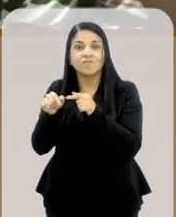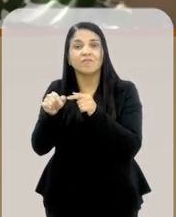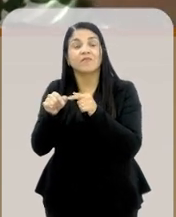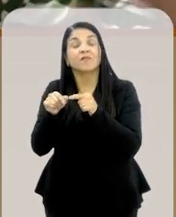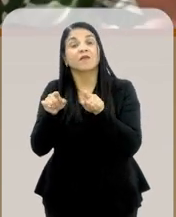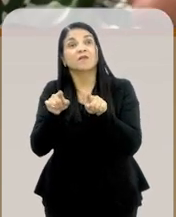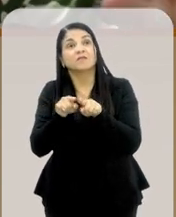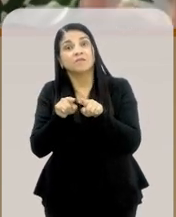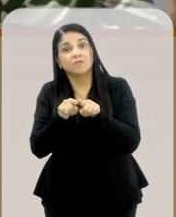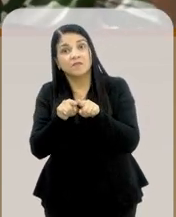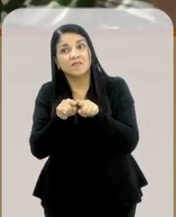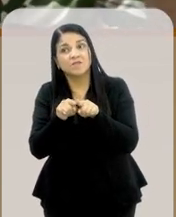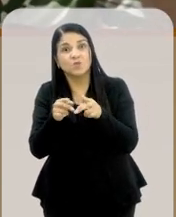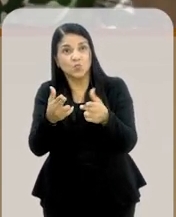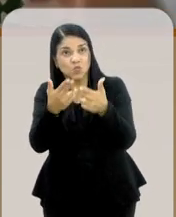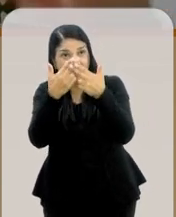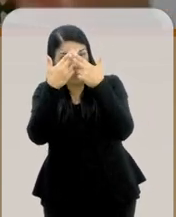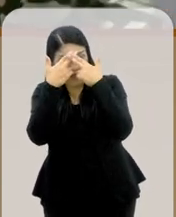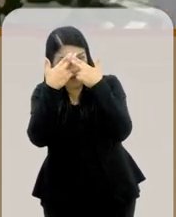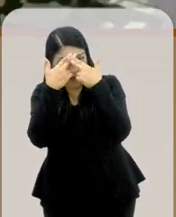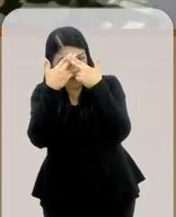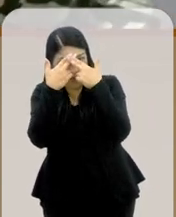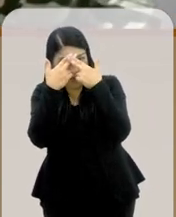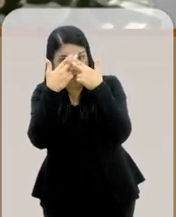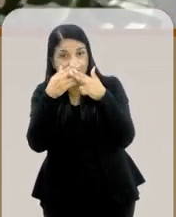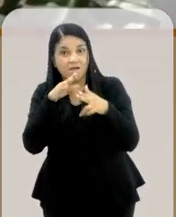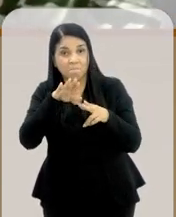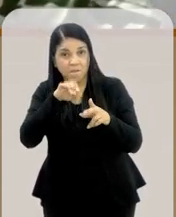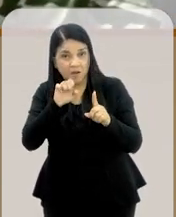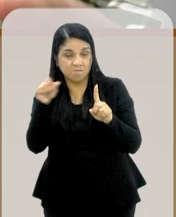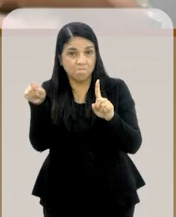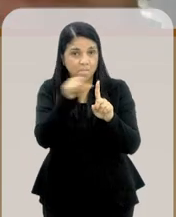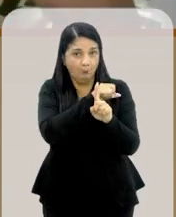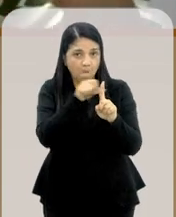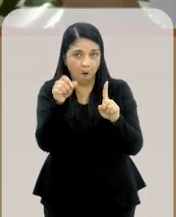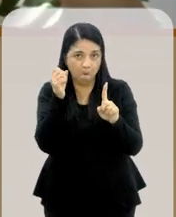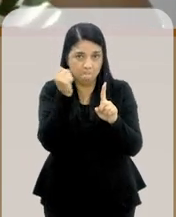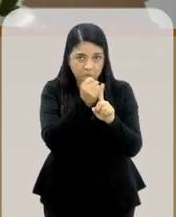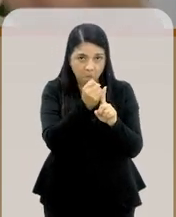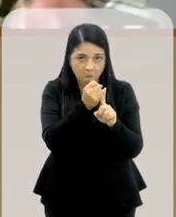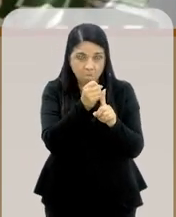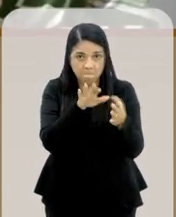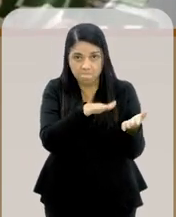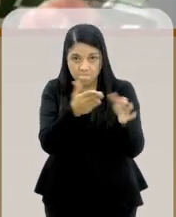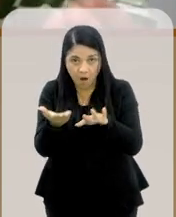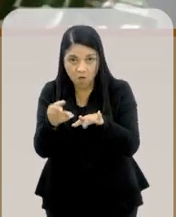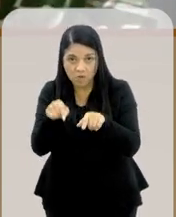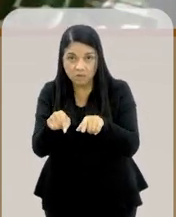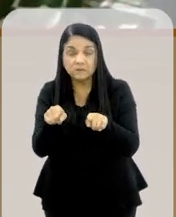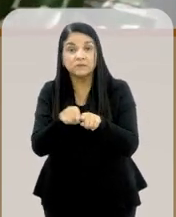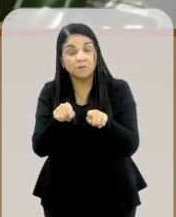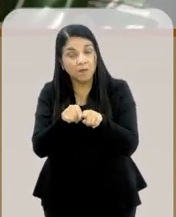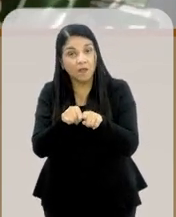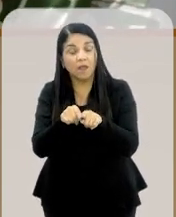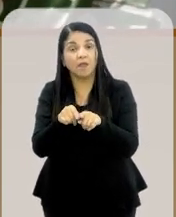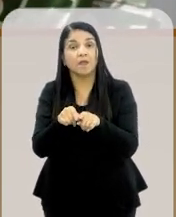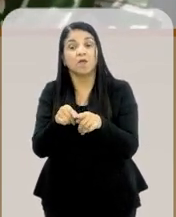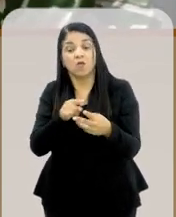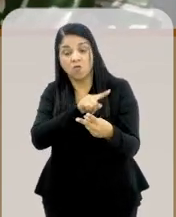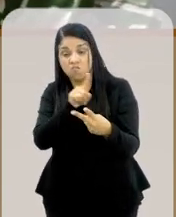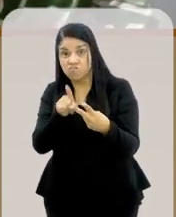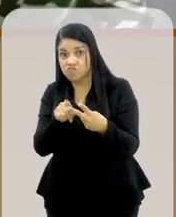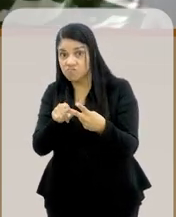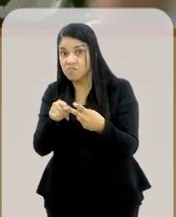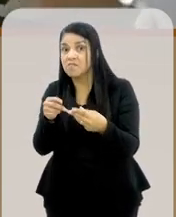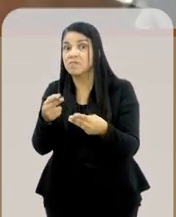Porque, além do trauma de perder a mãe, tem um trauma também muito grave em relação a esses